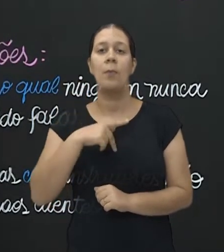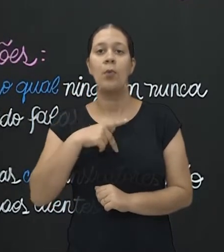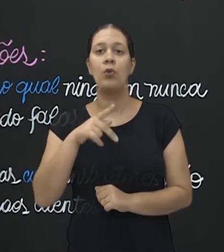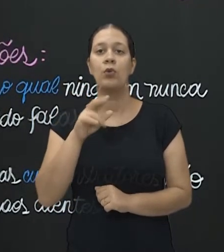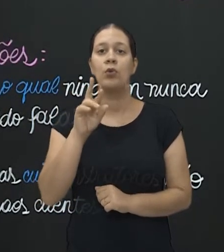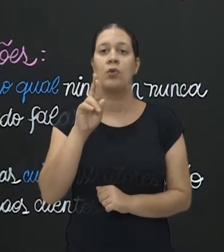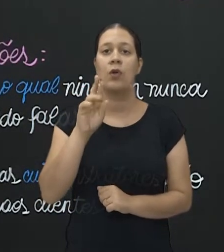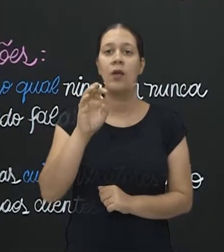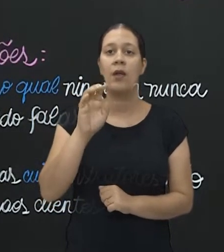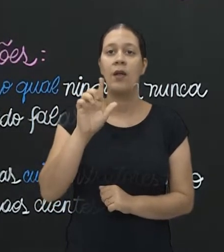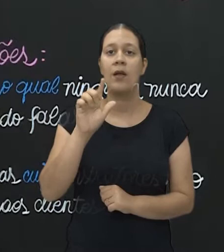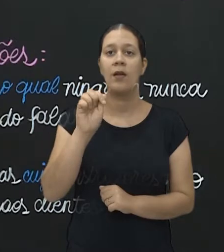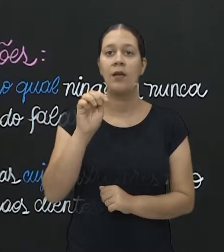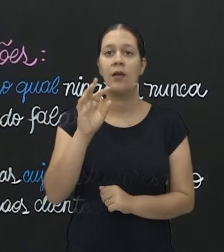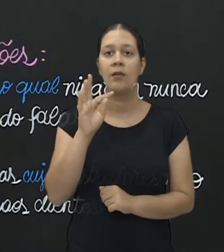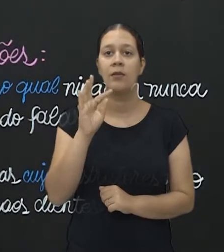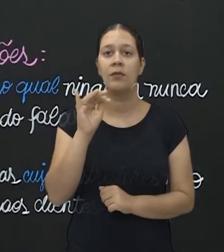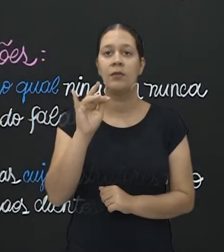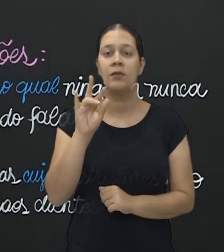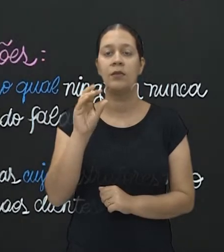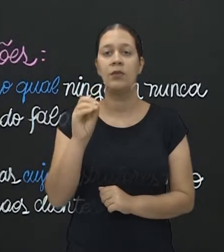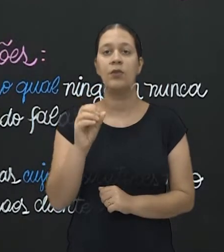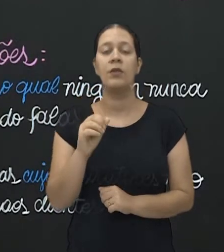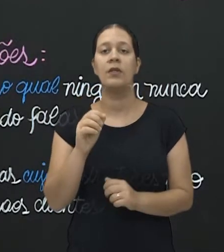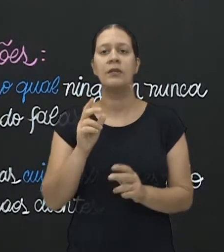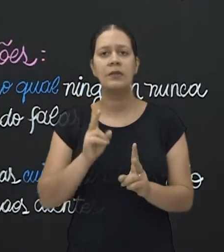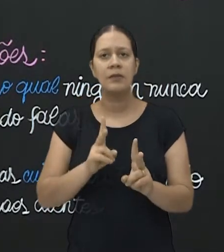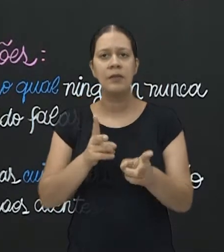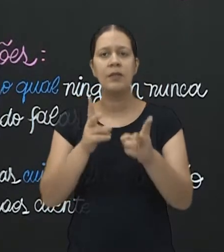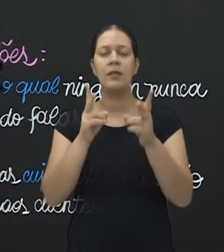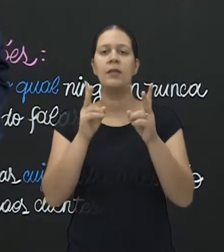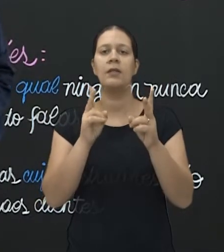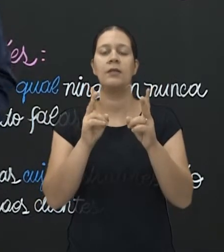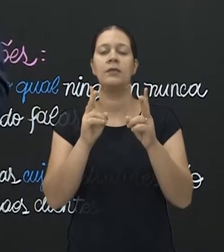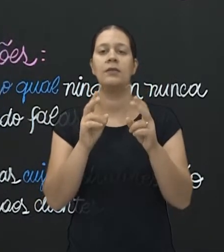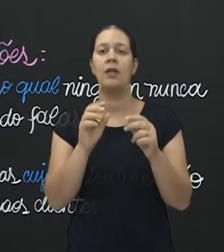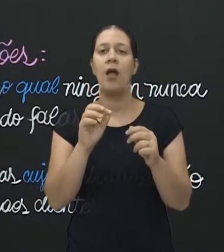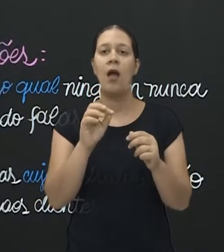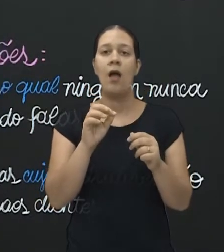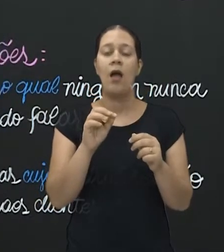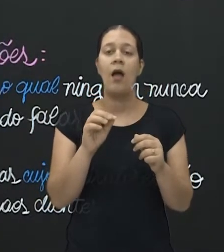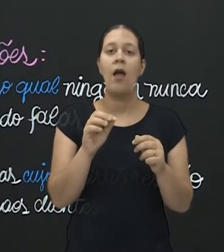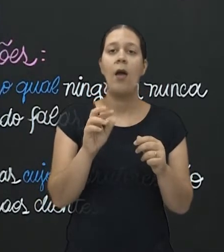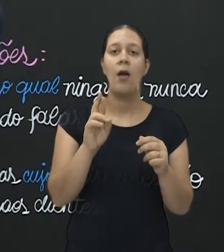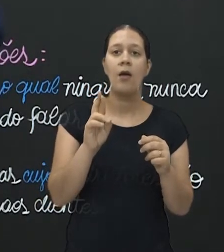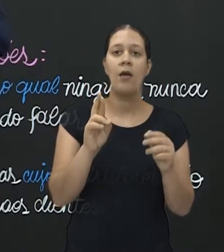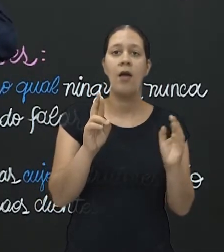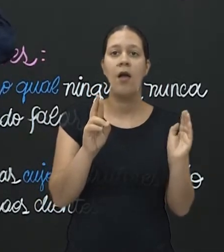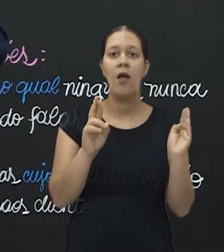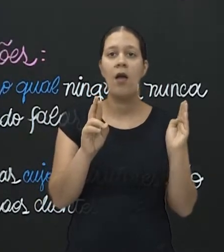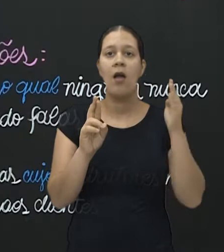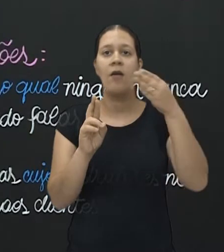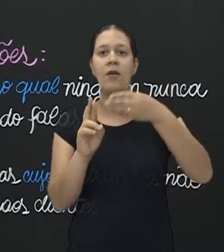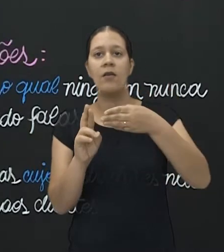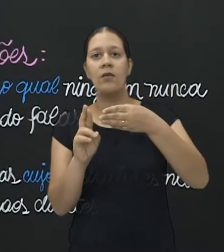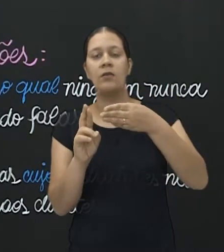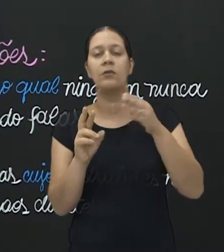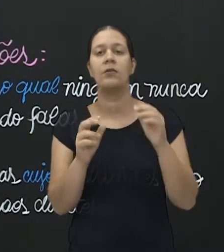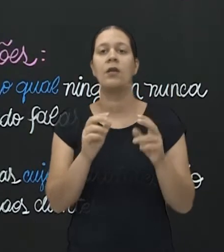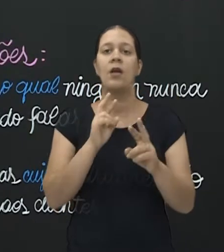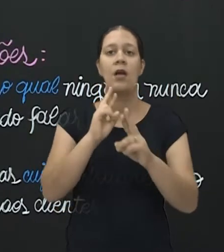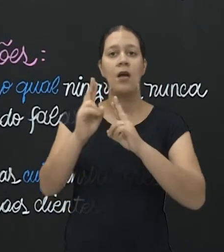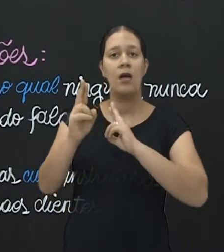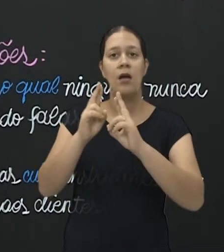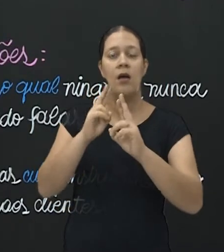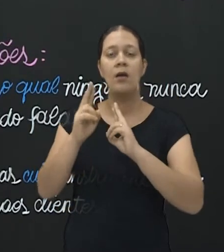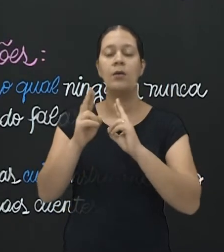saber que ele sempre se refere a um antecedente ou um referente. Por isso que ele é relativo a algo, ele está relacionado a